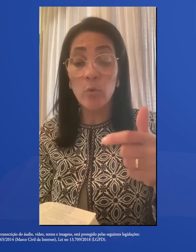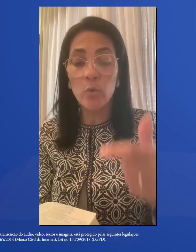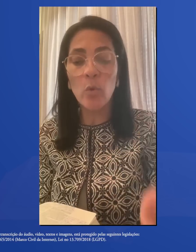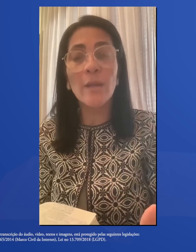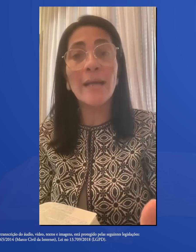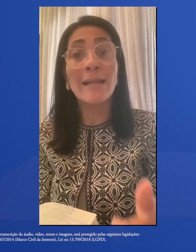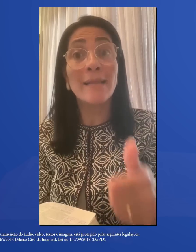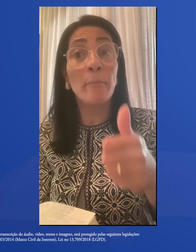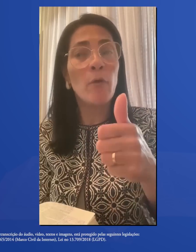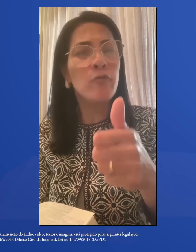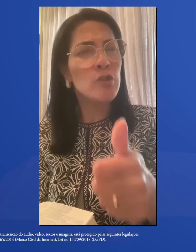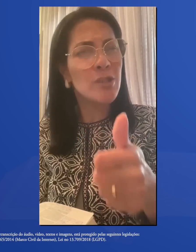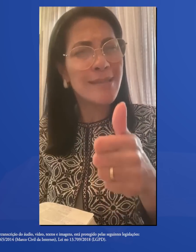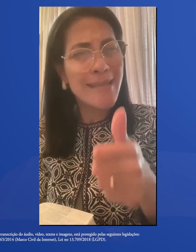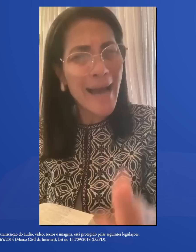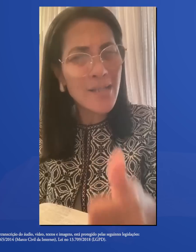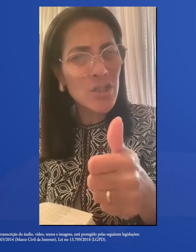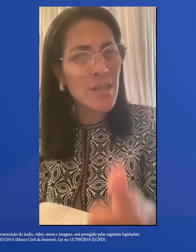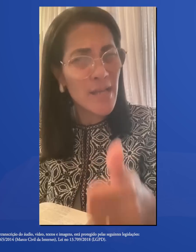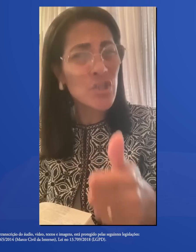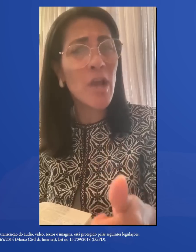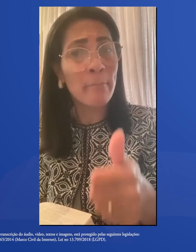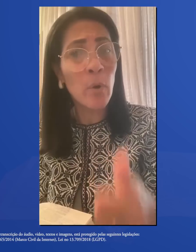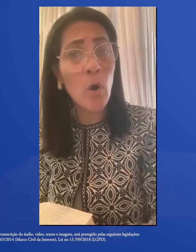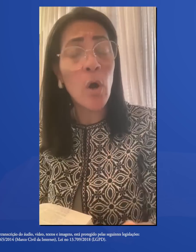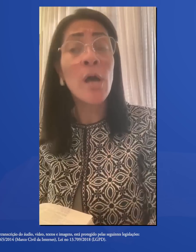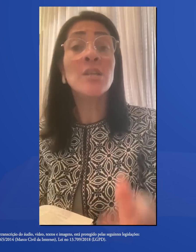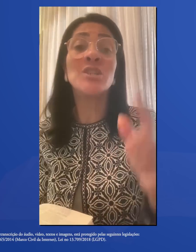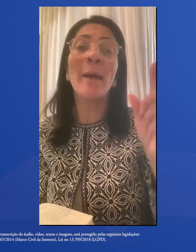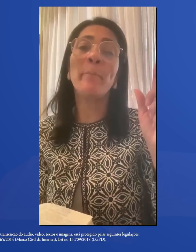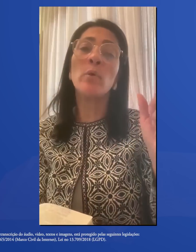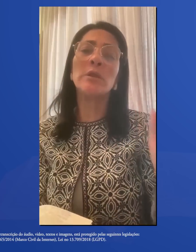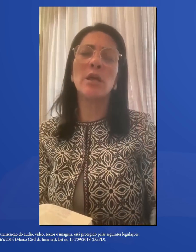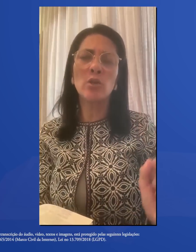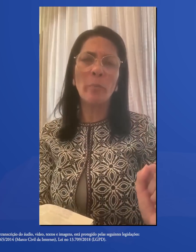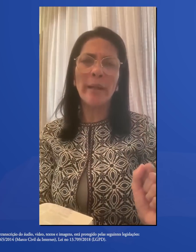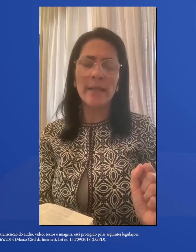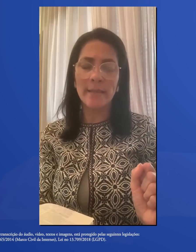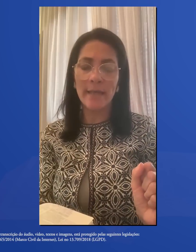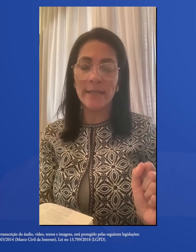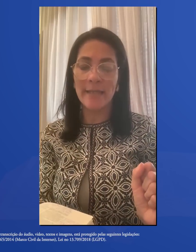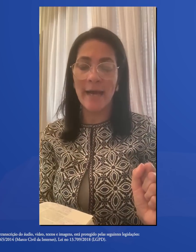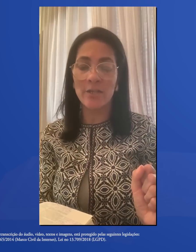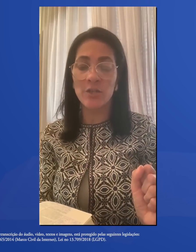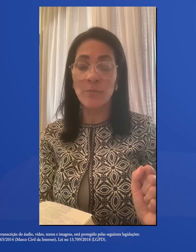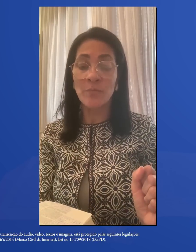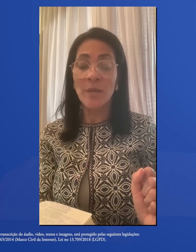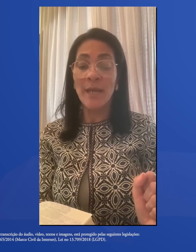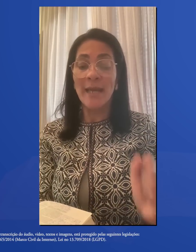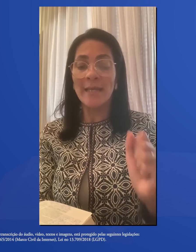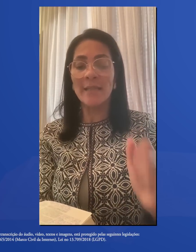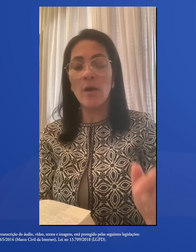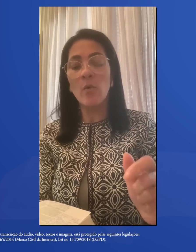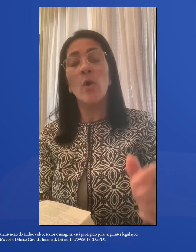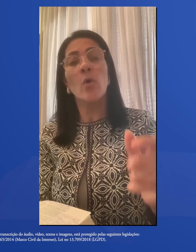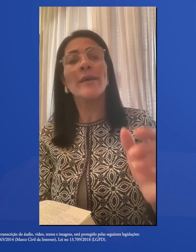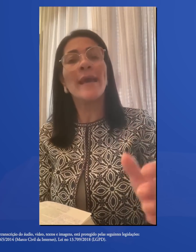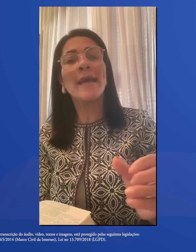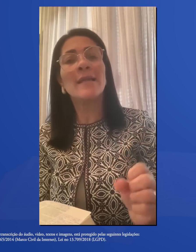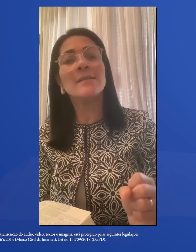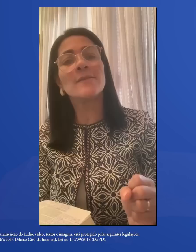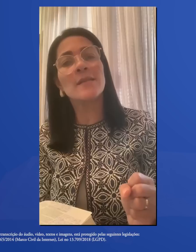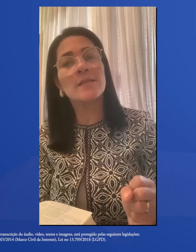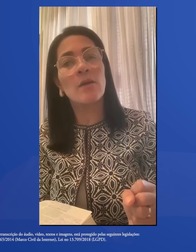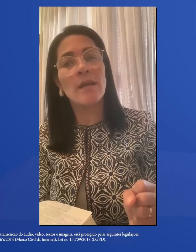da altura, da profundidade deste amor, já apontando para a eternidade. Então, o